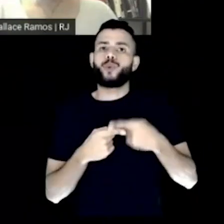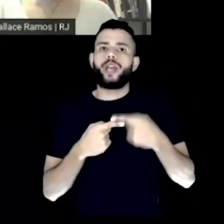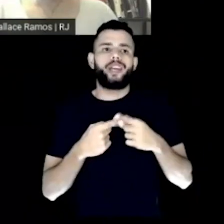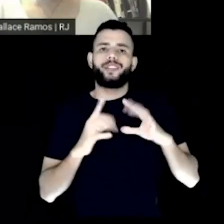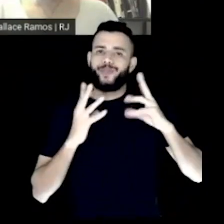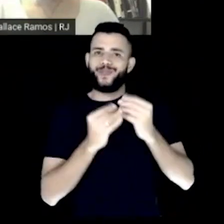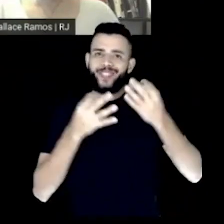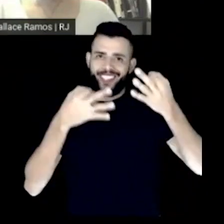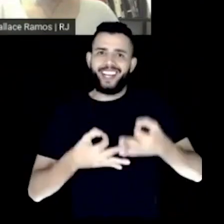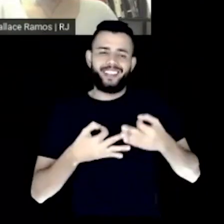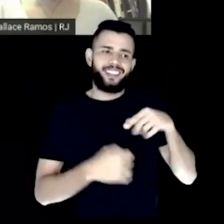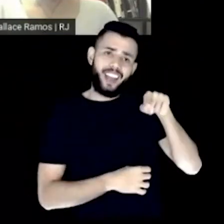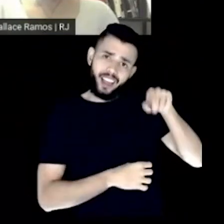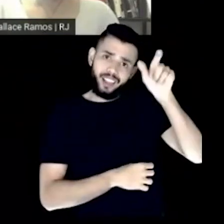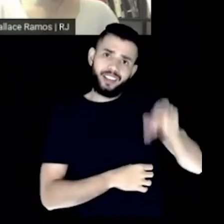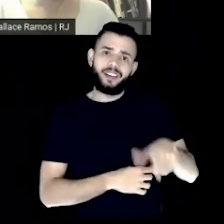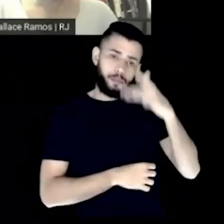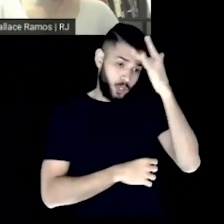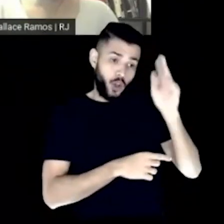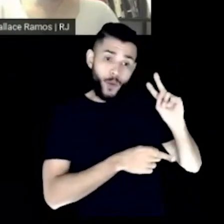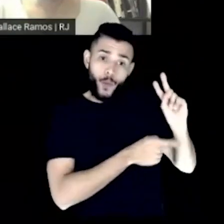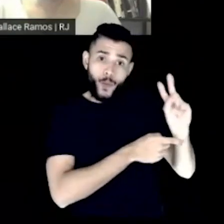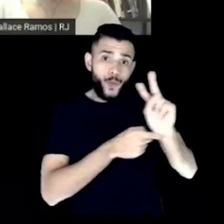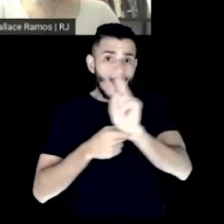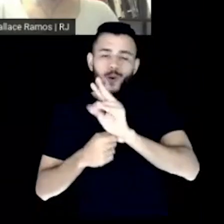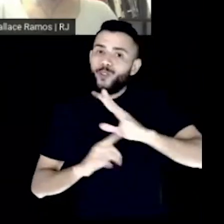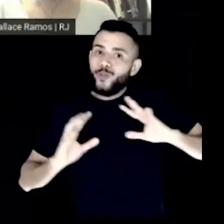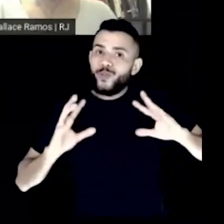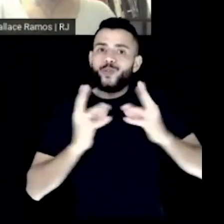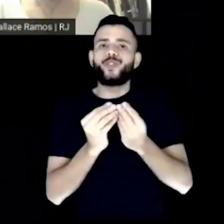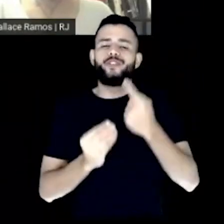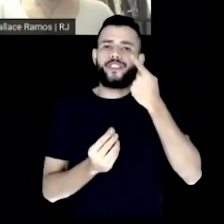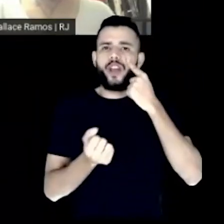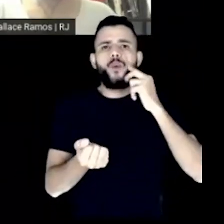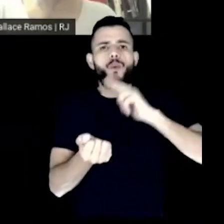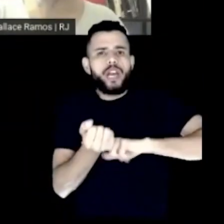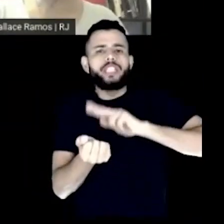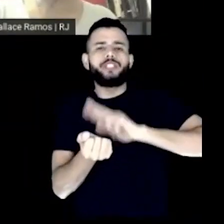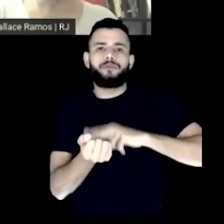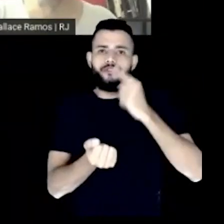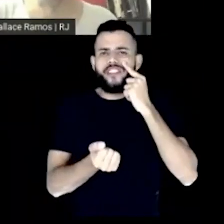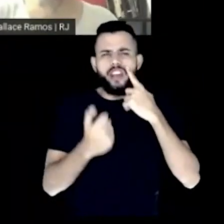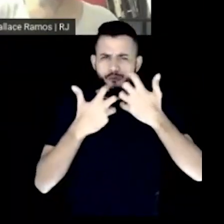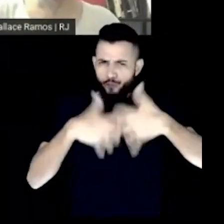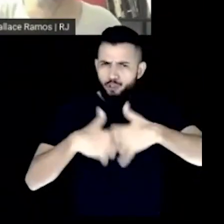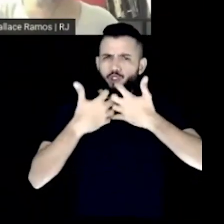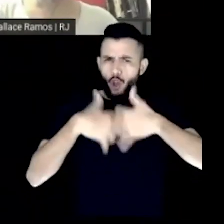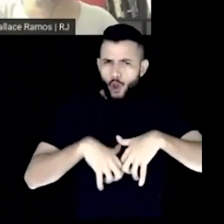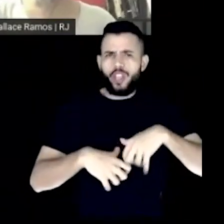deu tão certo, porque ela foi a pessoa que mais cuidou a questão do todo, né, de olhar o ritmo, de olhar